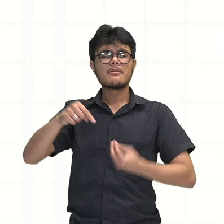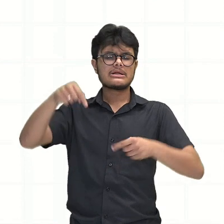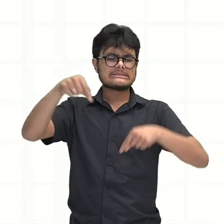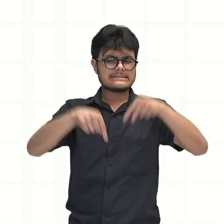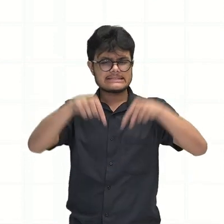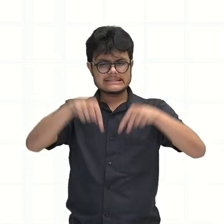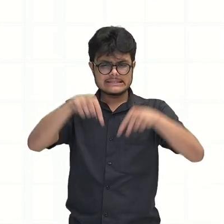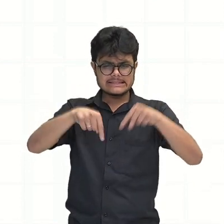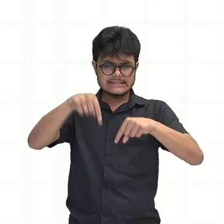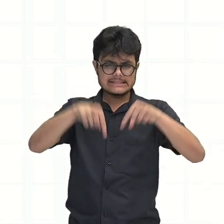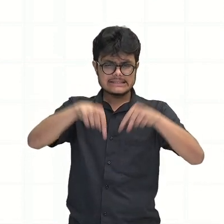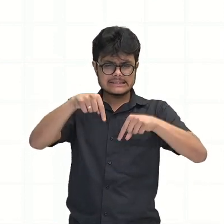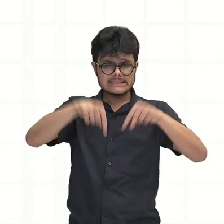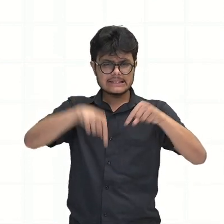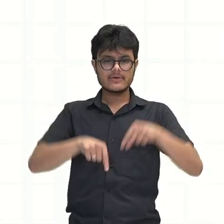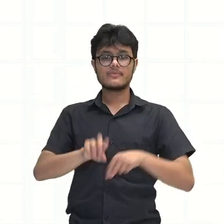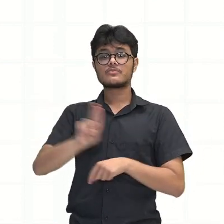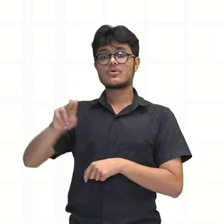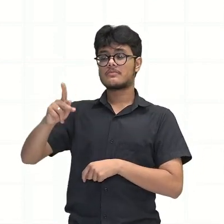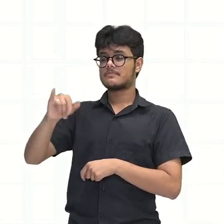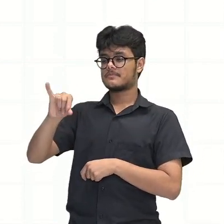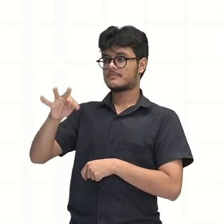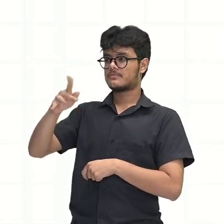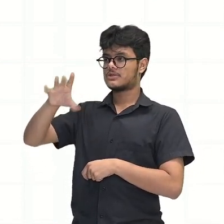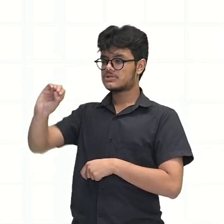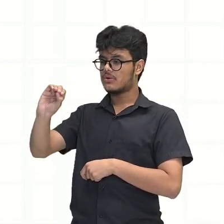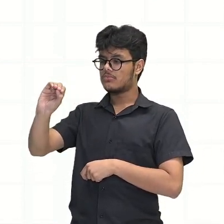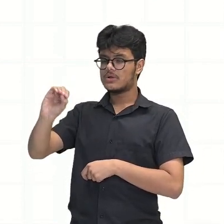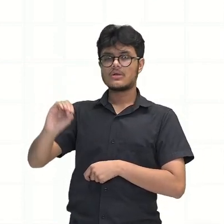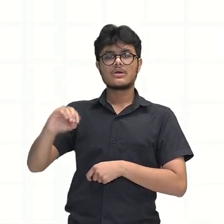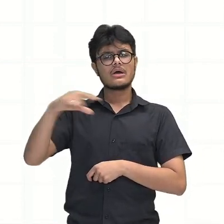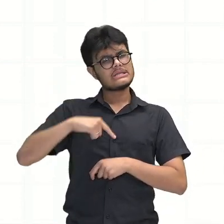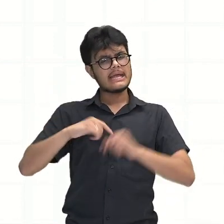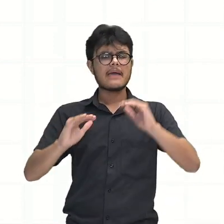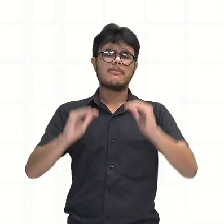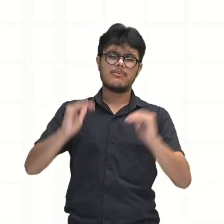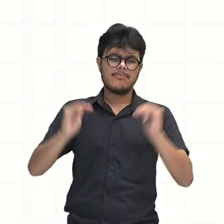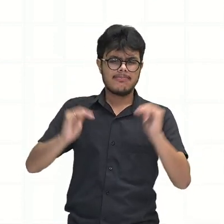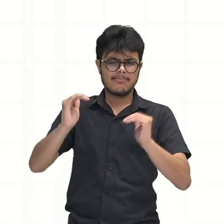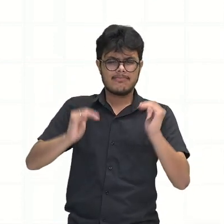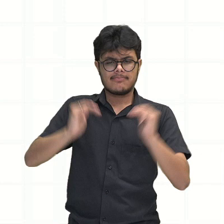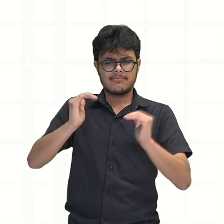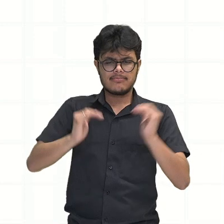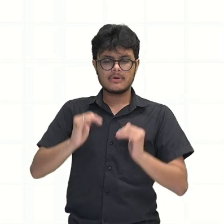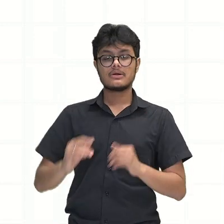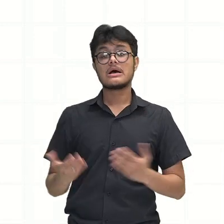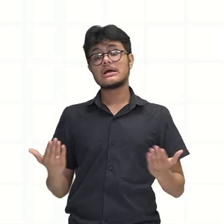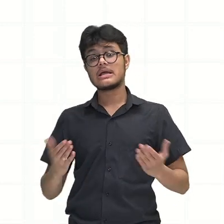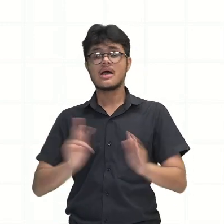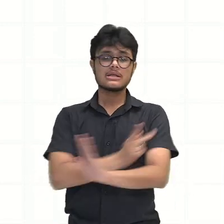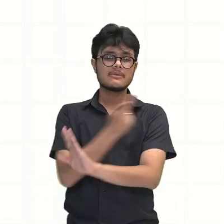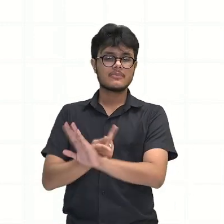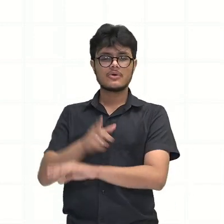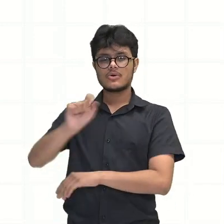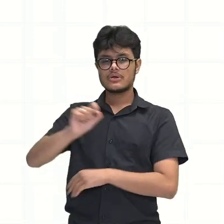essa estrutura a gente chama de pistão, certo? Em seguida,